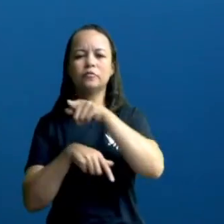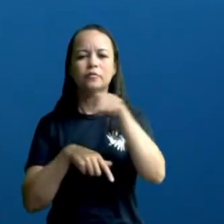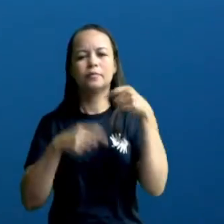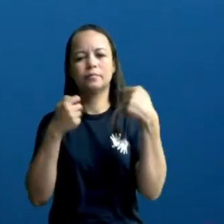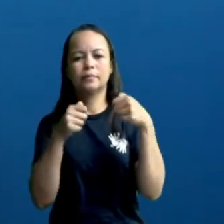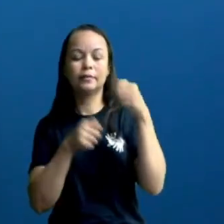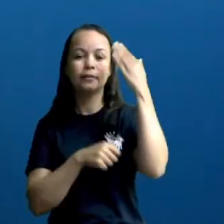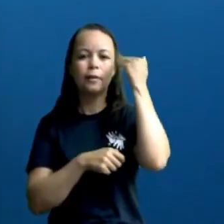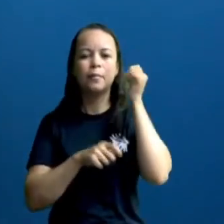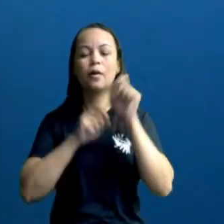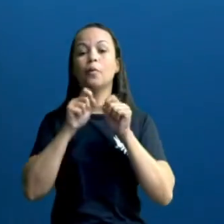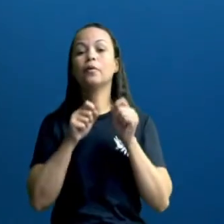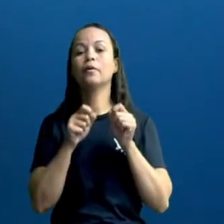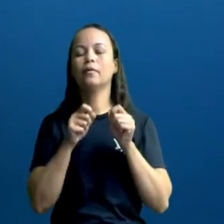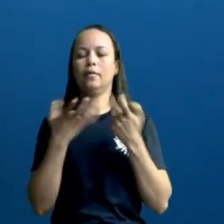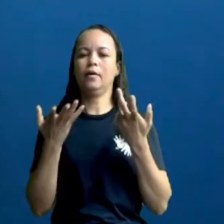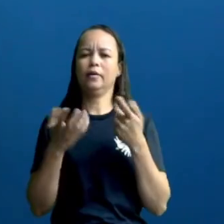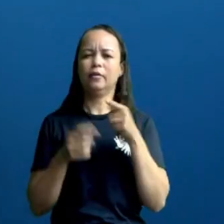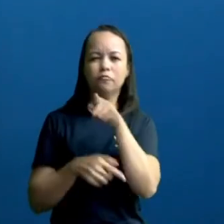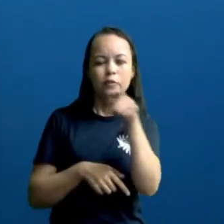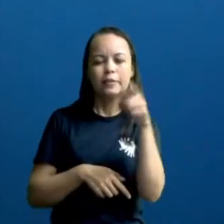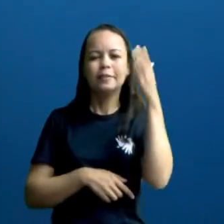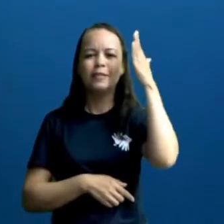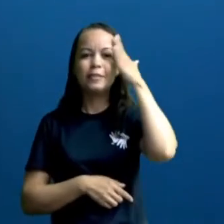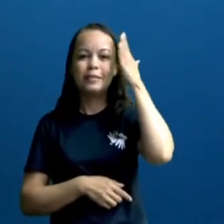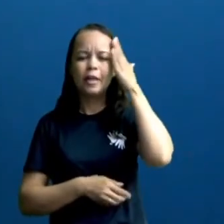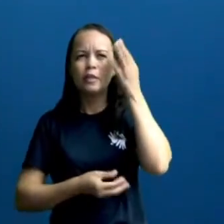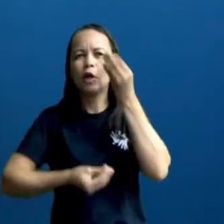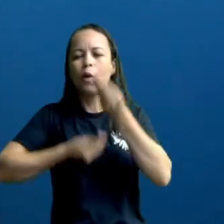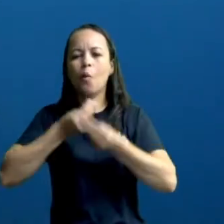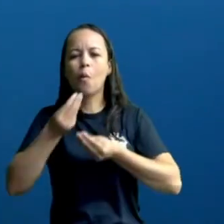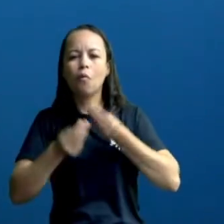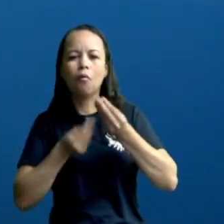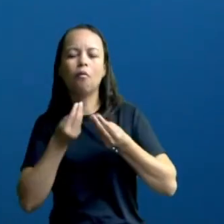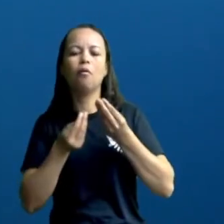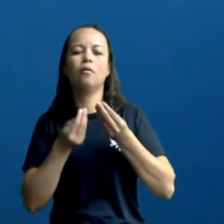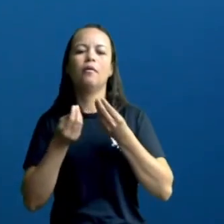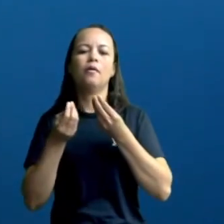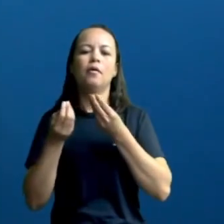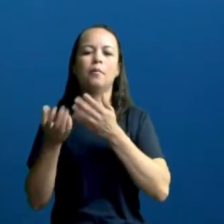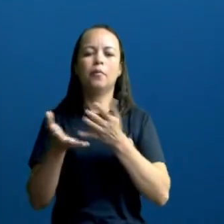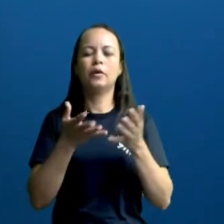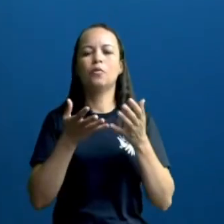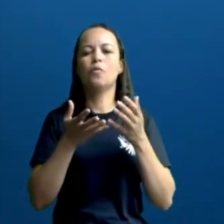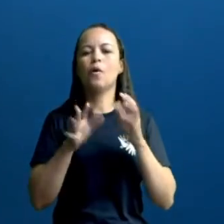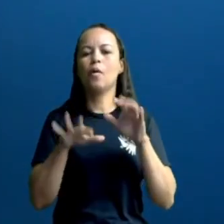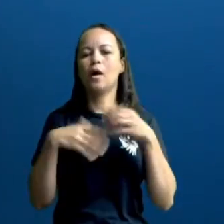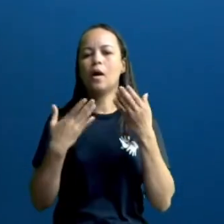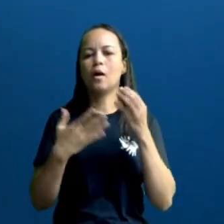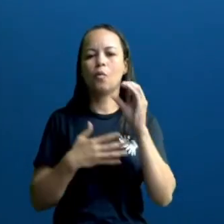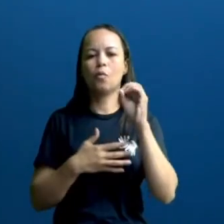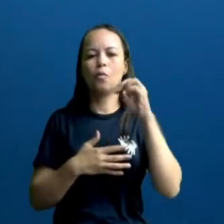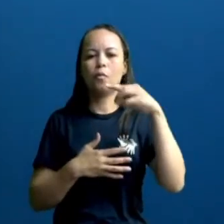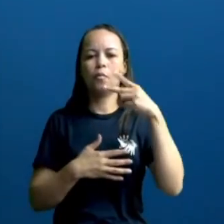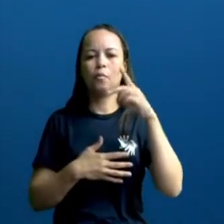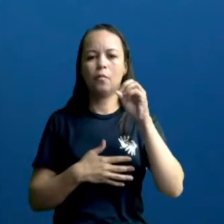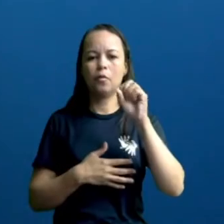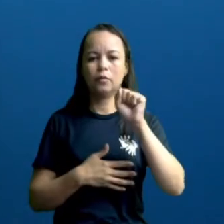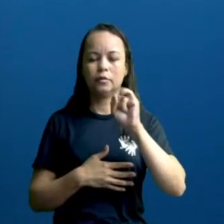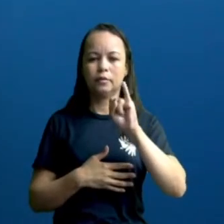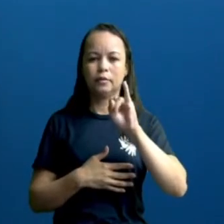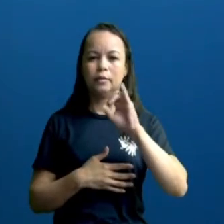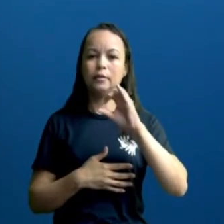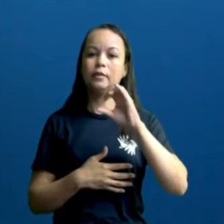É exatamente você entender de que forma ou qual é a composição do sangue. Se você sair daqui